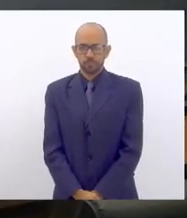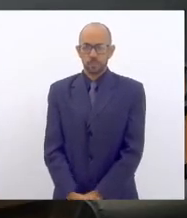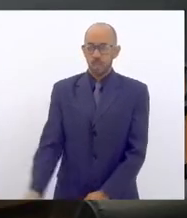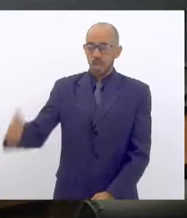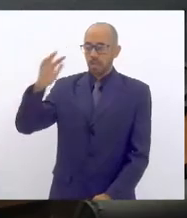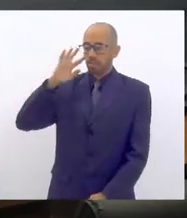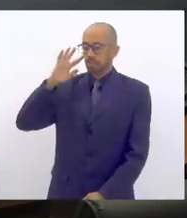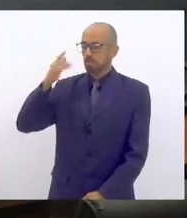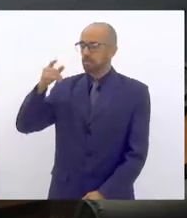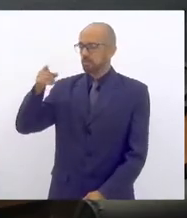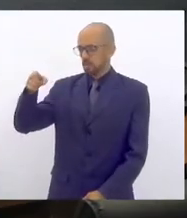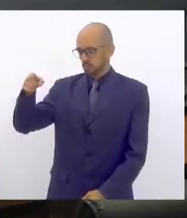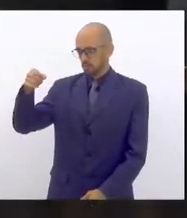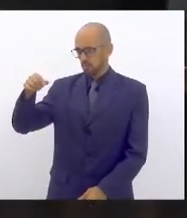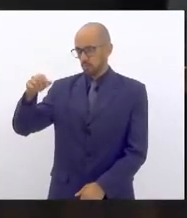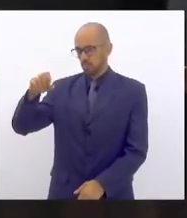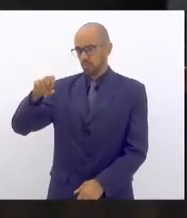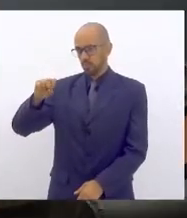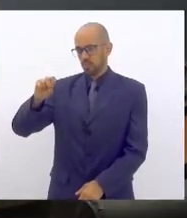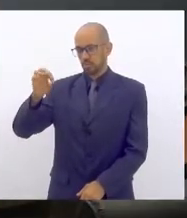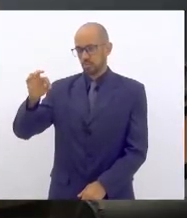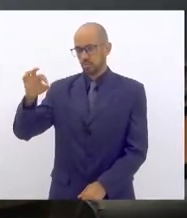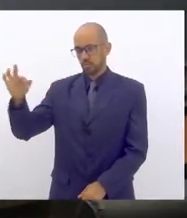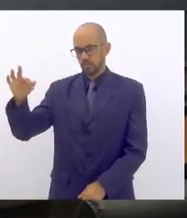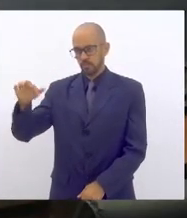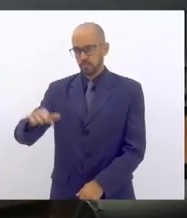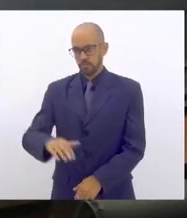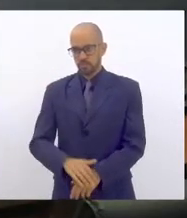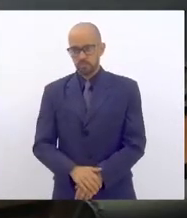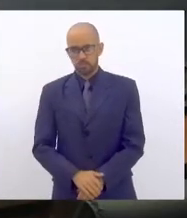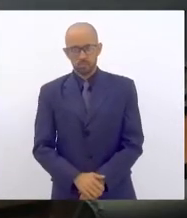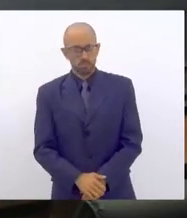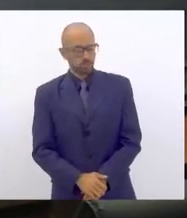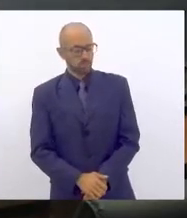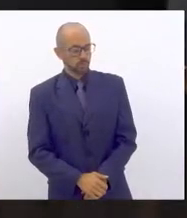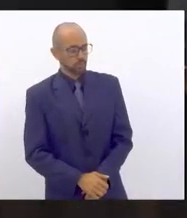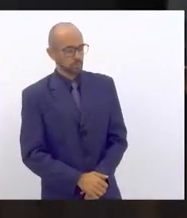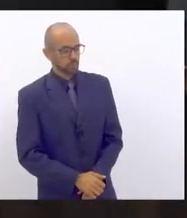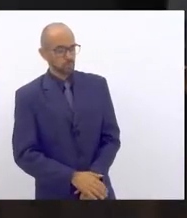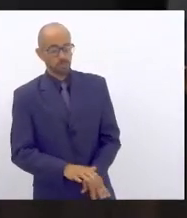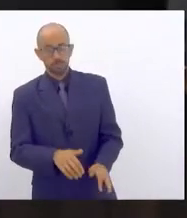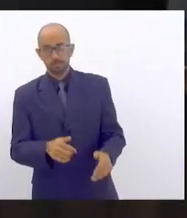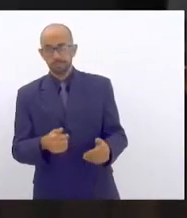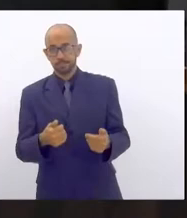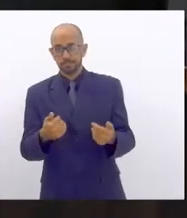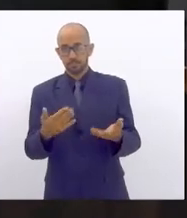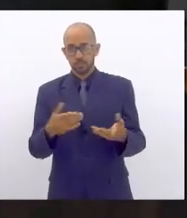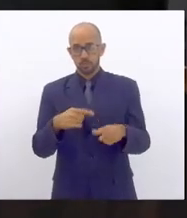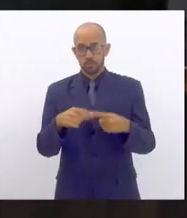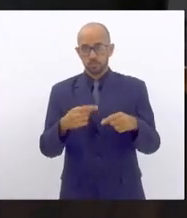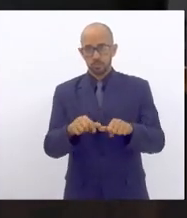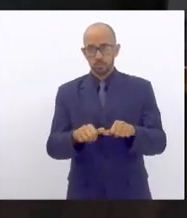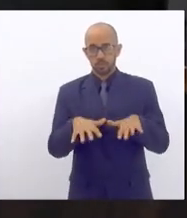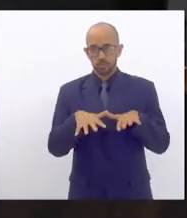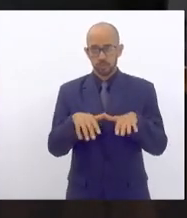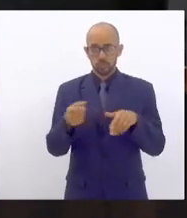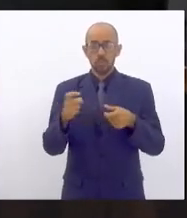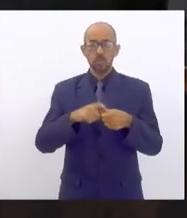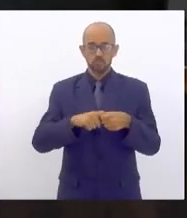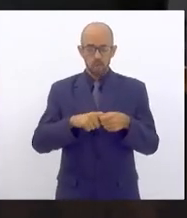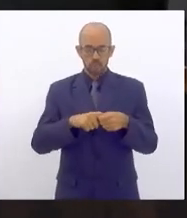Decisão judicial, perdão. Supremo. E aí, depois das audiências, vamos trazer para a pauta.